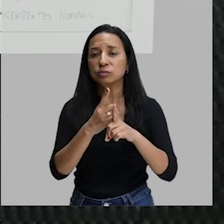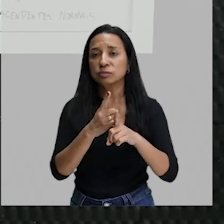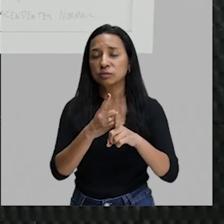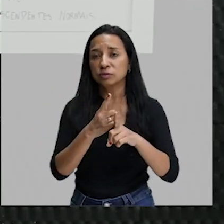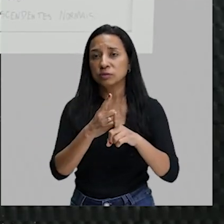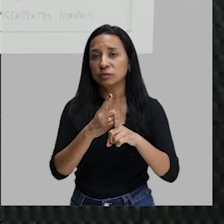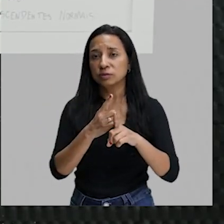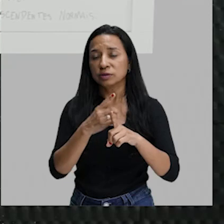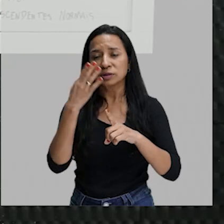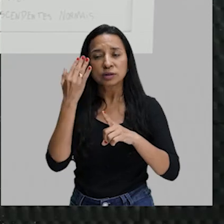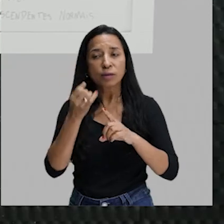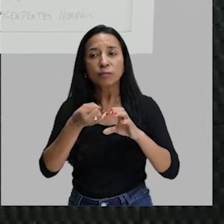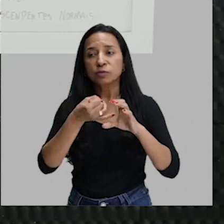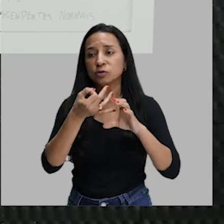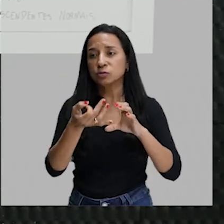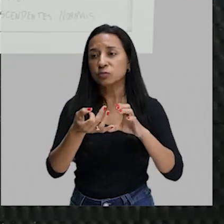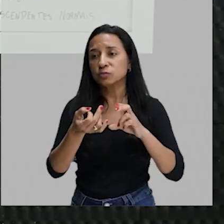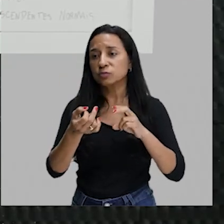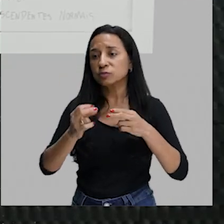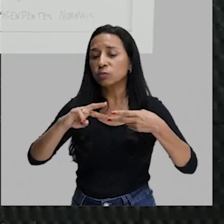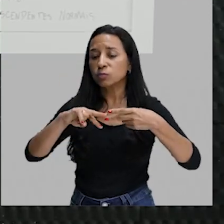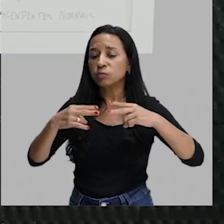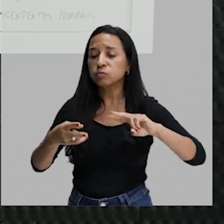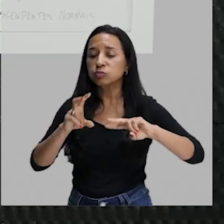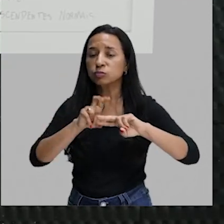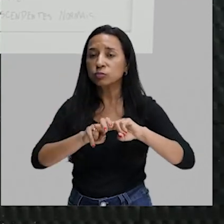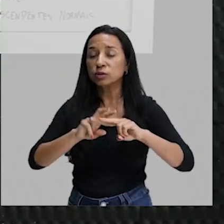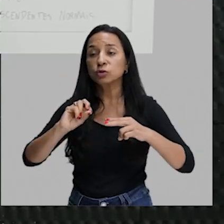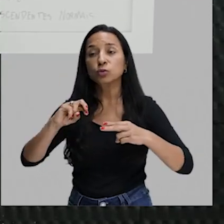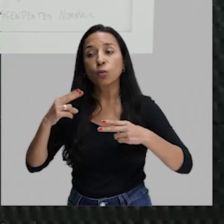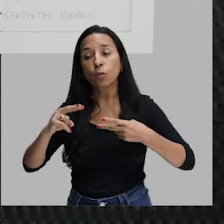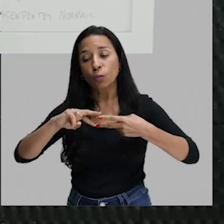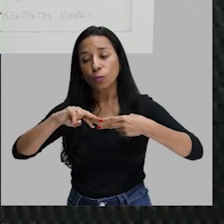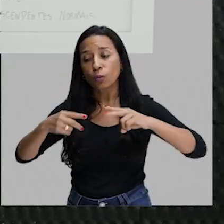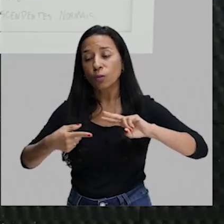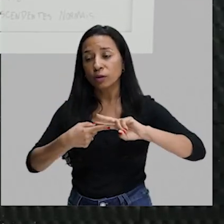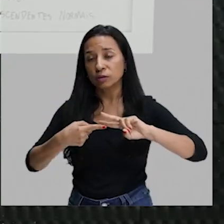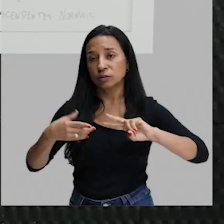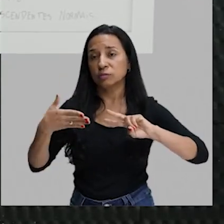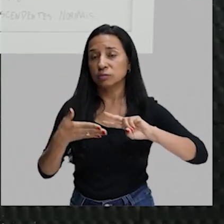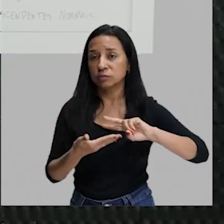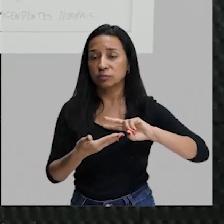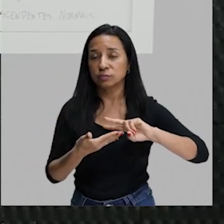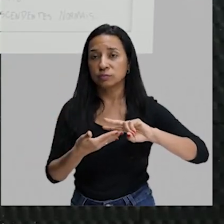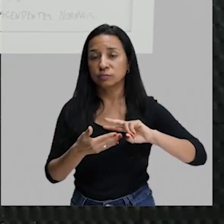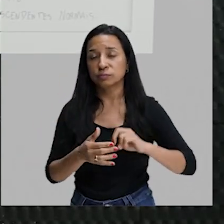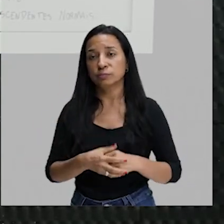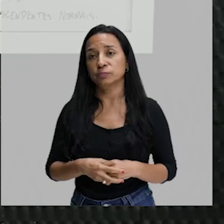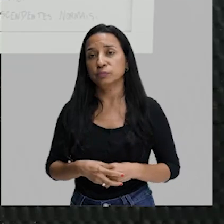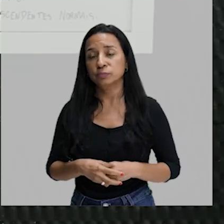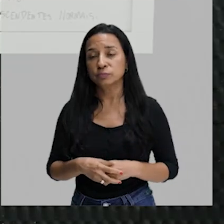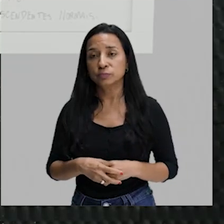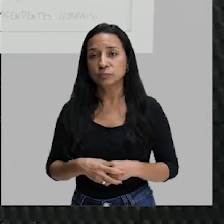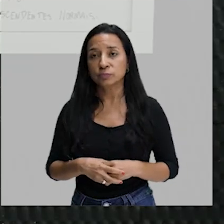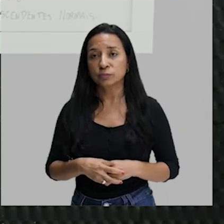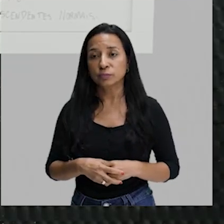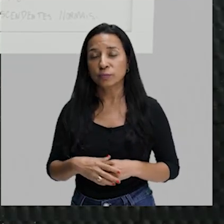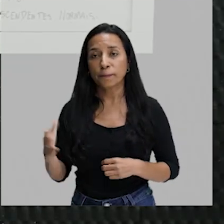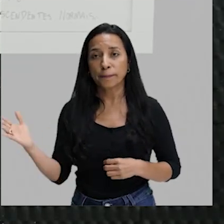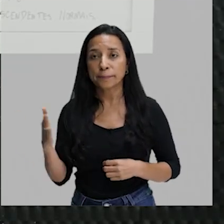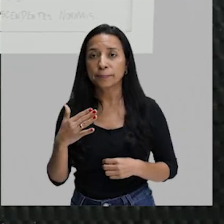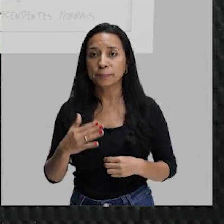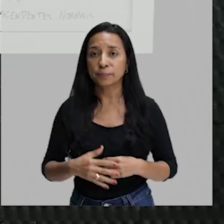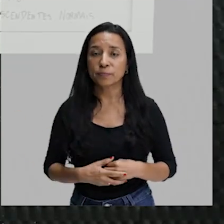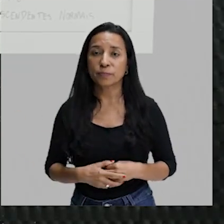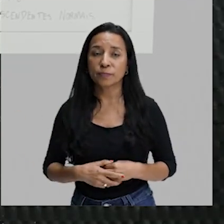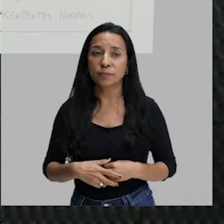característica ela vai ser dominante ou recessiva, no caso da característica autossômica, tá? Então vamos lá.